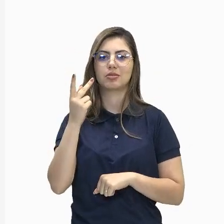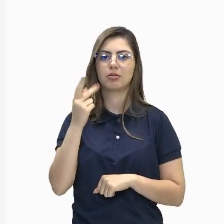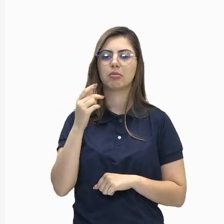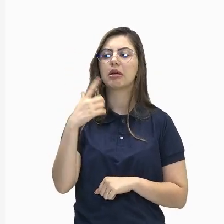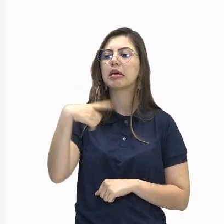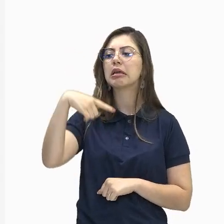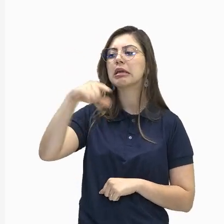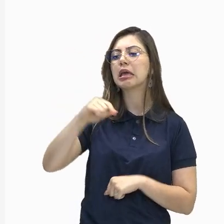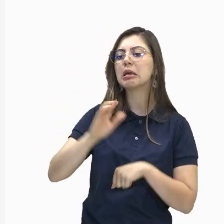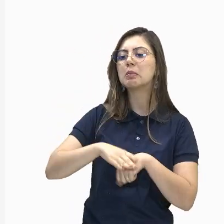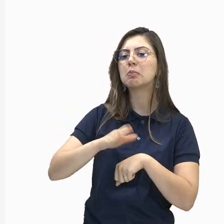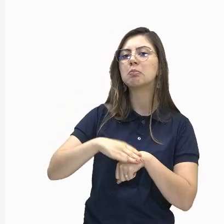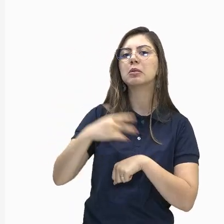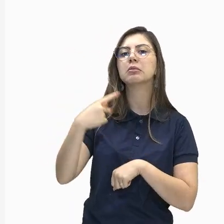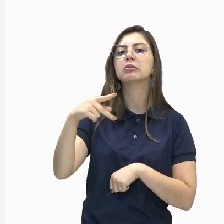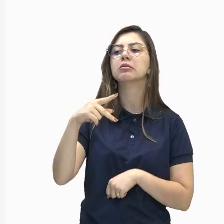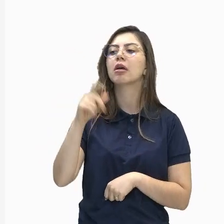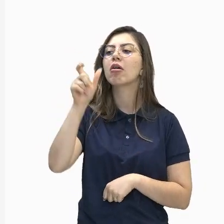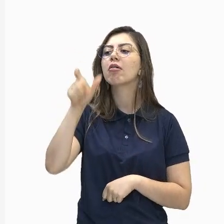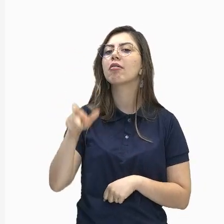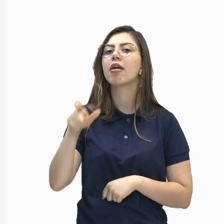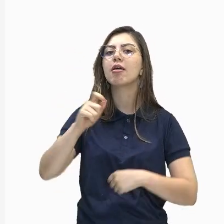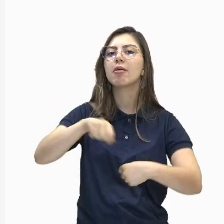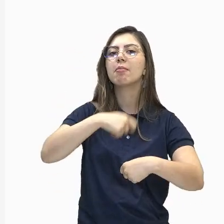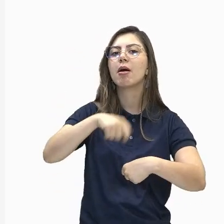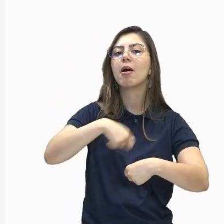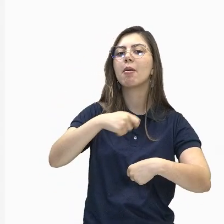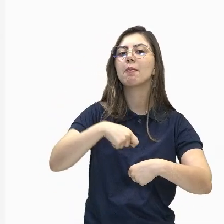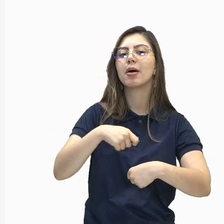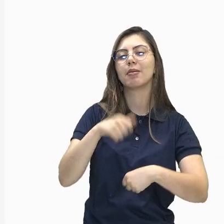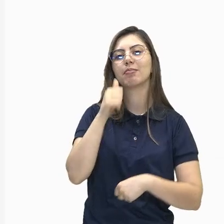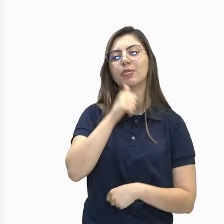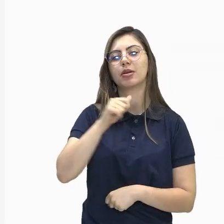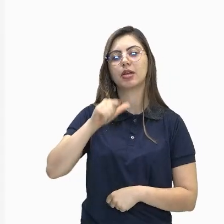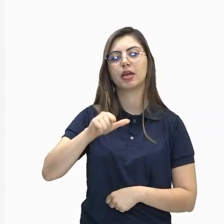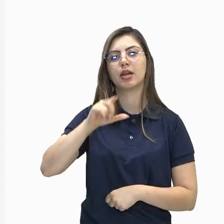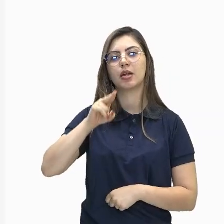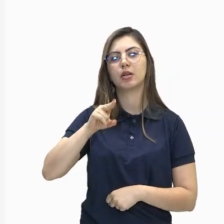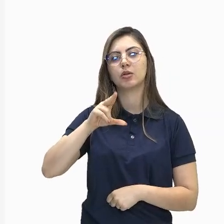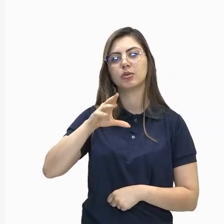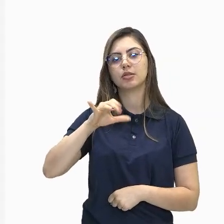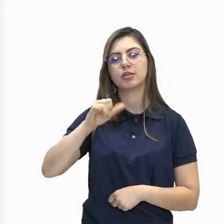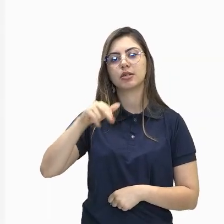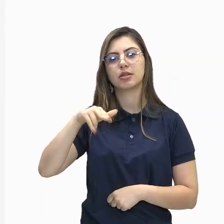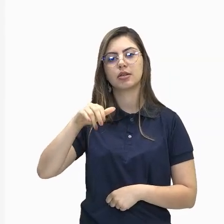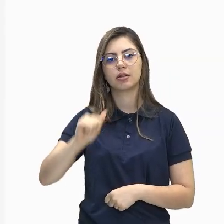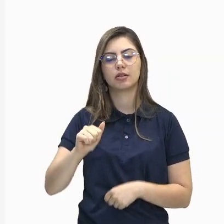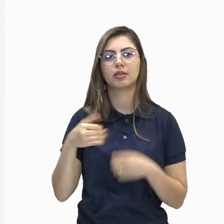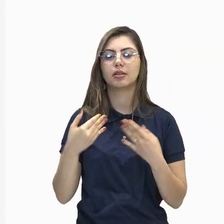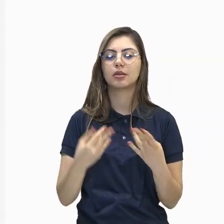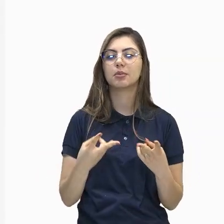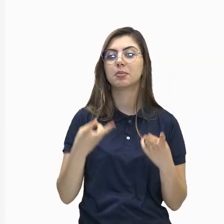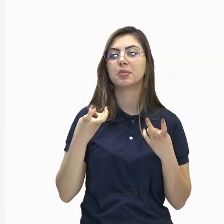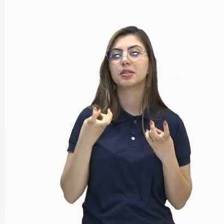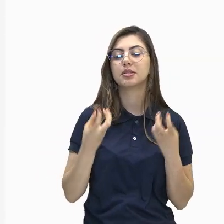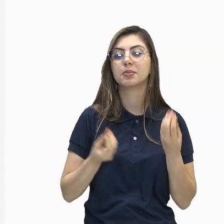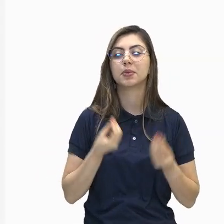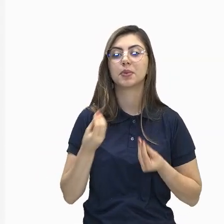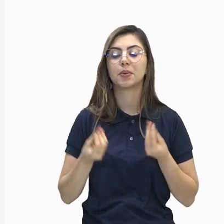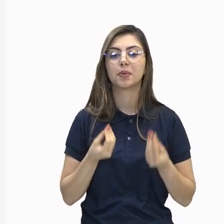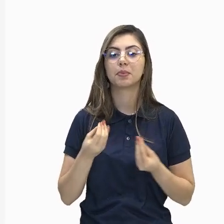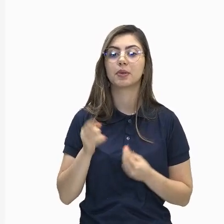fez esse bolo? E aí a resposta é Luciana, por Luciana. Então percebam que